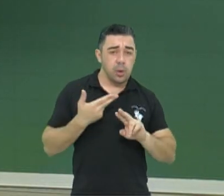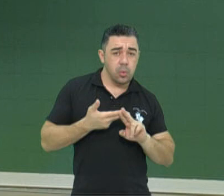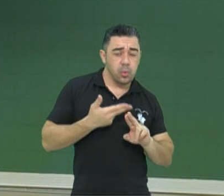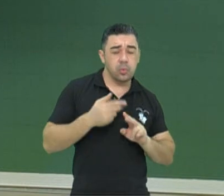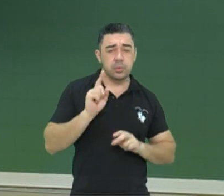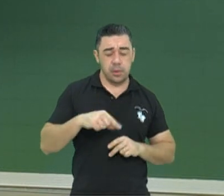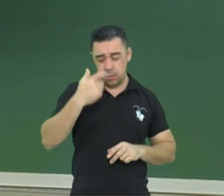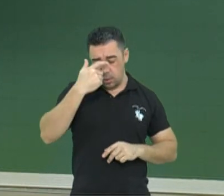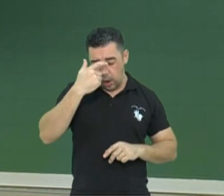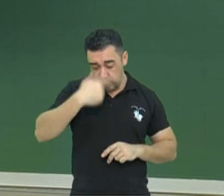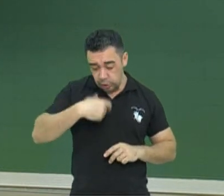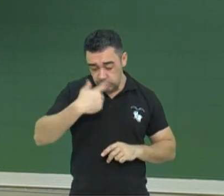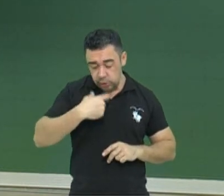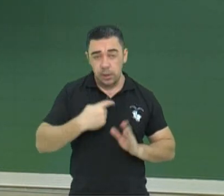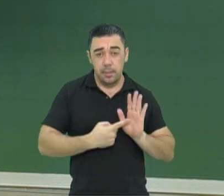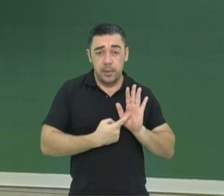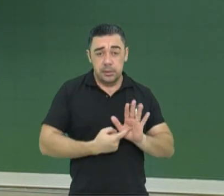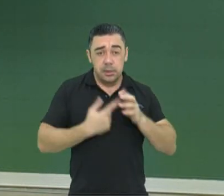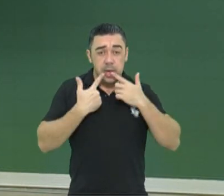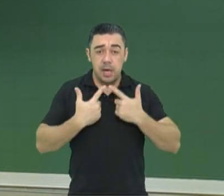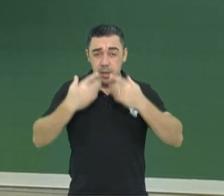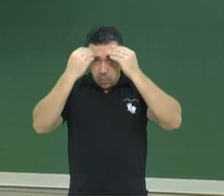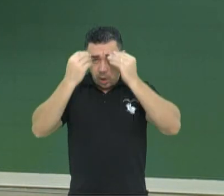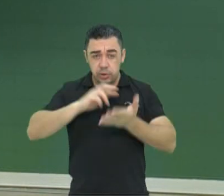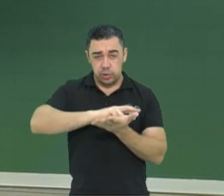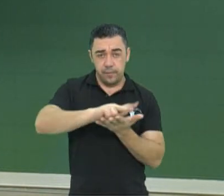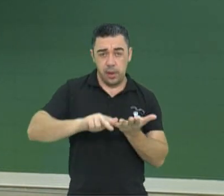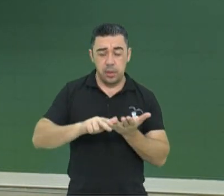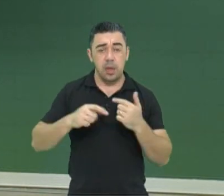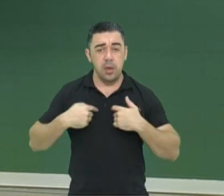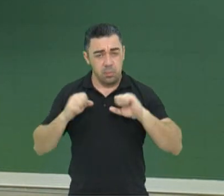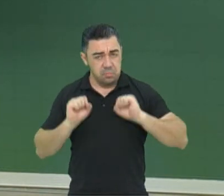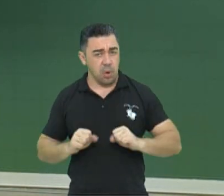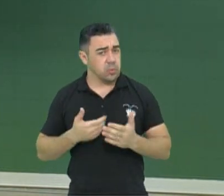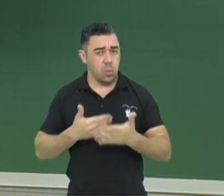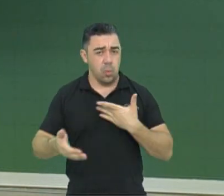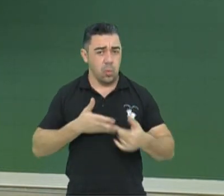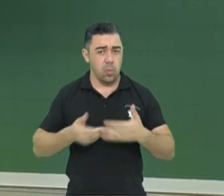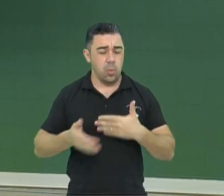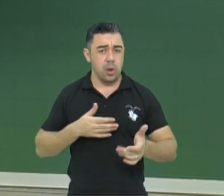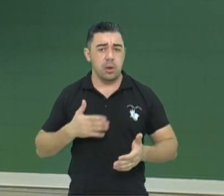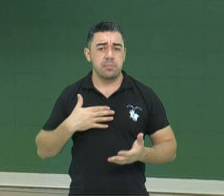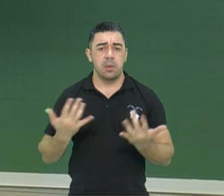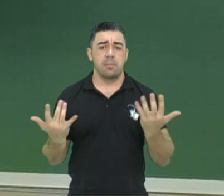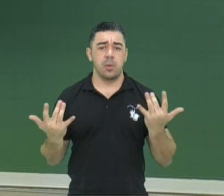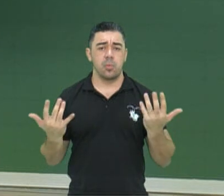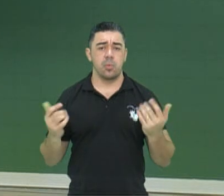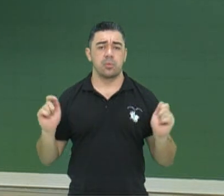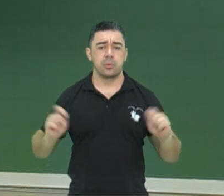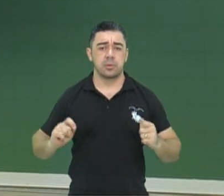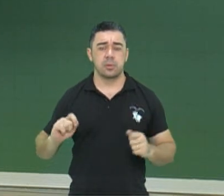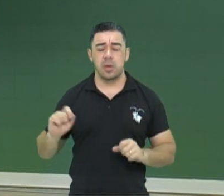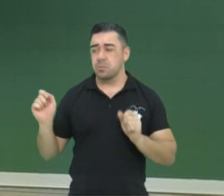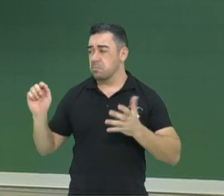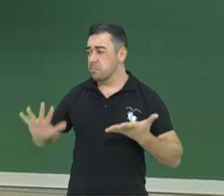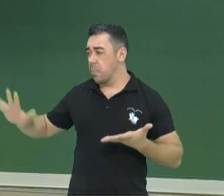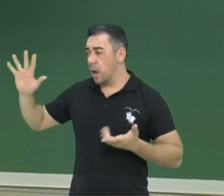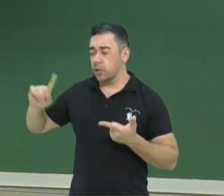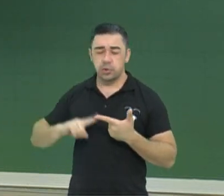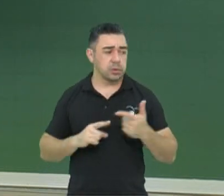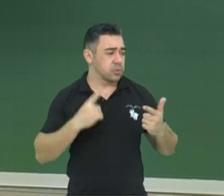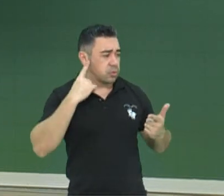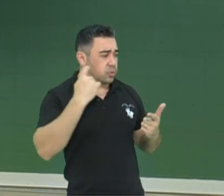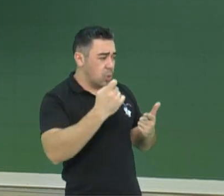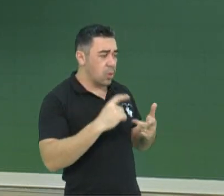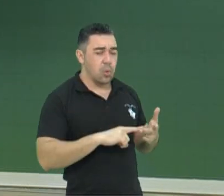seja, quando eu apresento a performance, eu posso utilizar qualquer elemento que esteja à minha mão. Eu posso usar a imagem, posso usar o som, posso